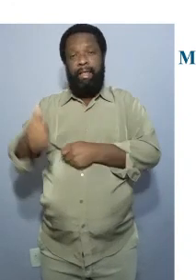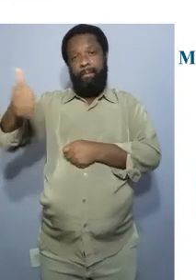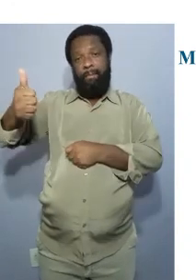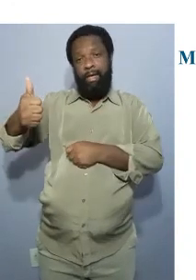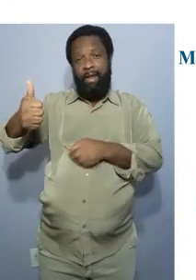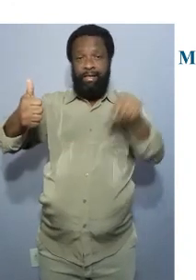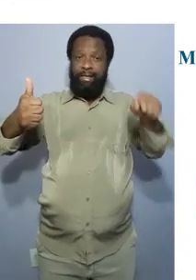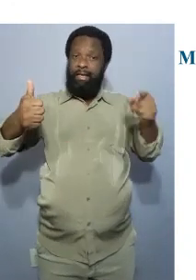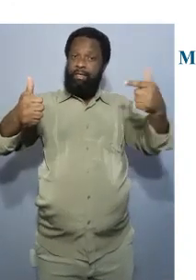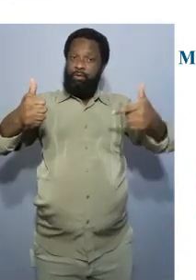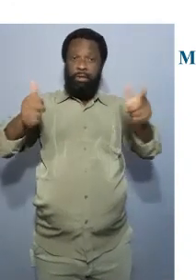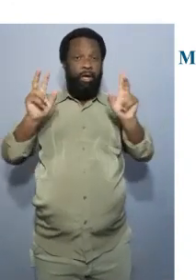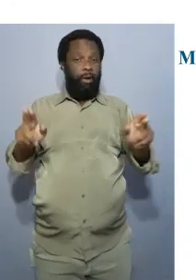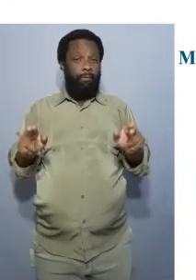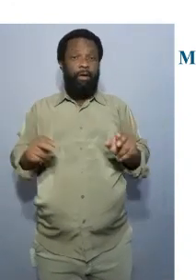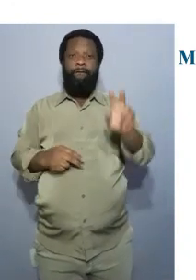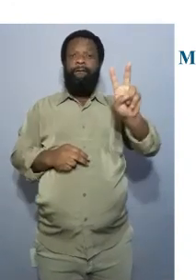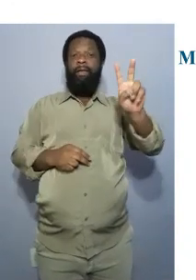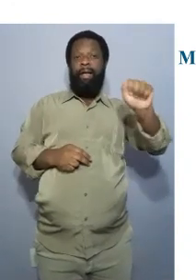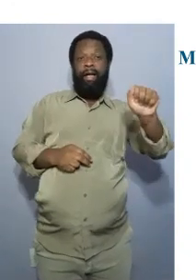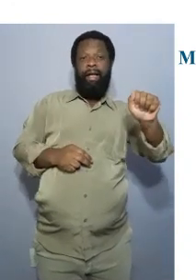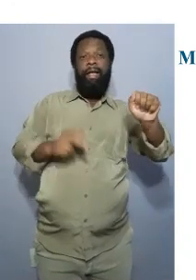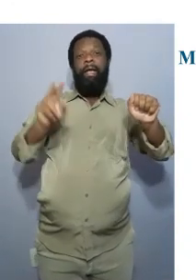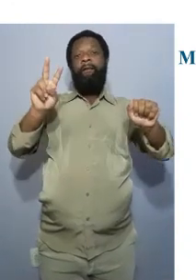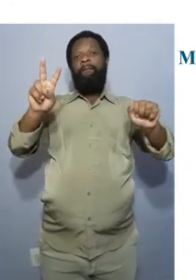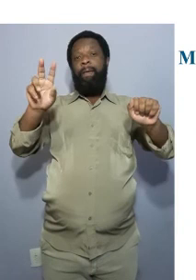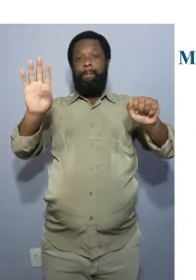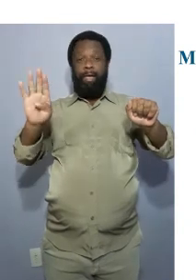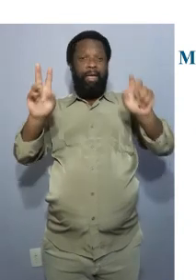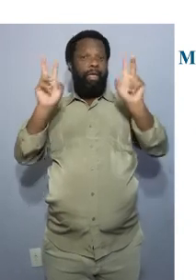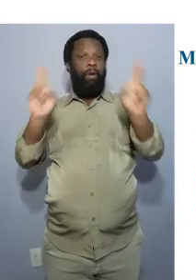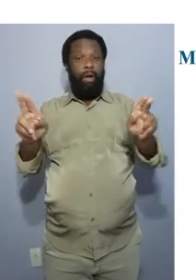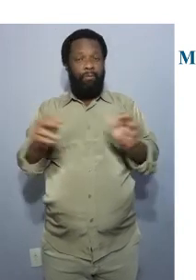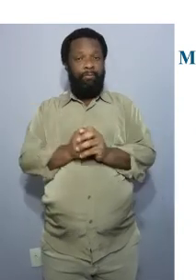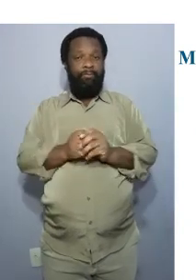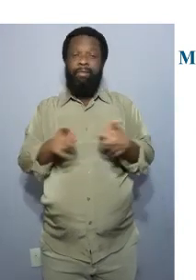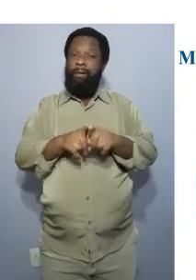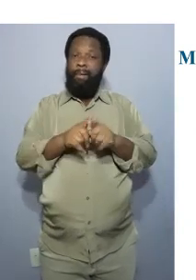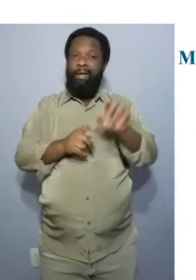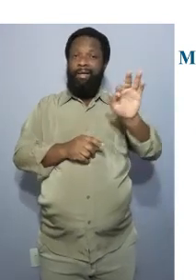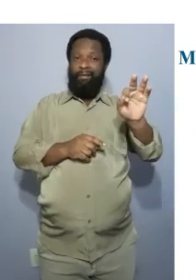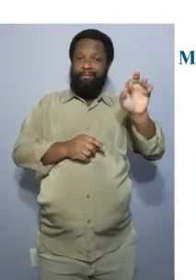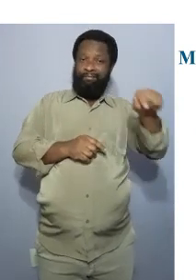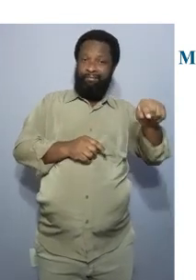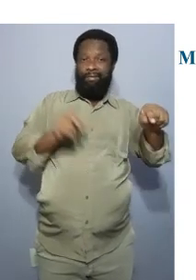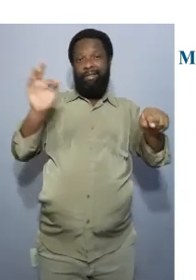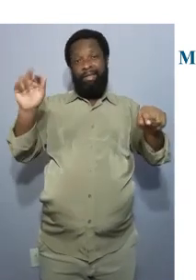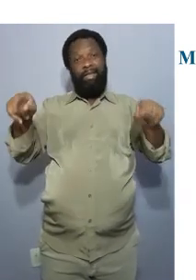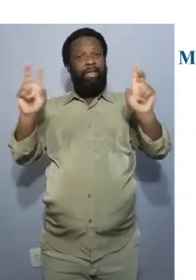segunda. Então, eu posso dizer que VA aqui é igual a VB. E, consequentemente, FA-RA é igual a